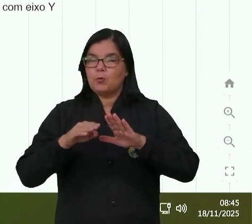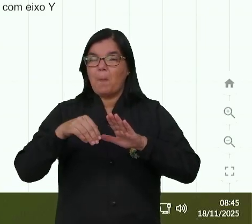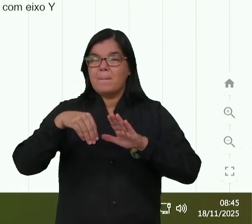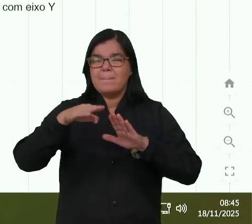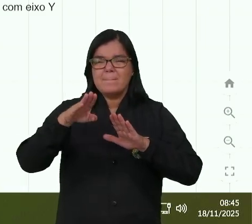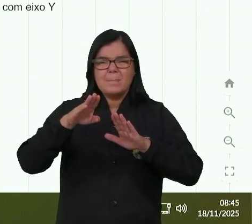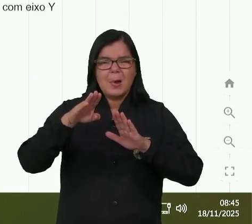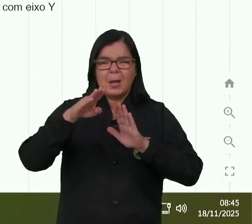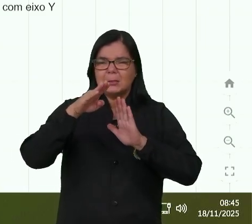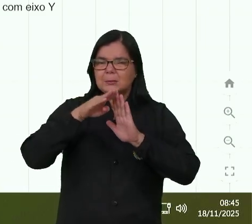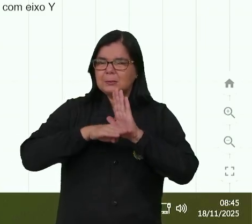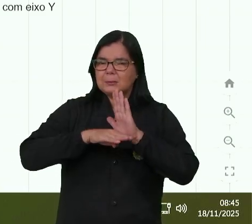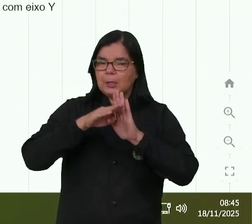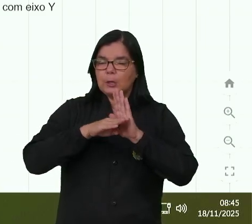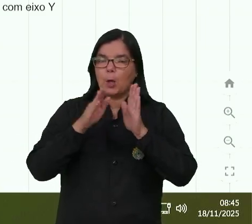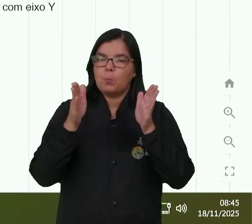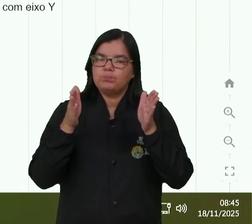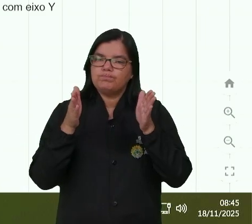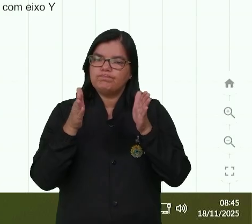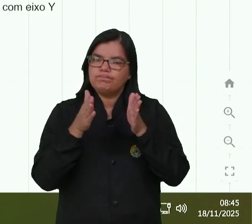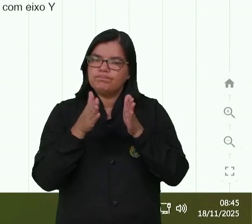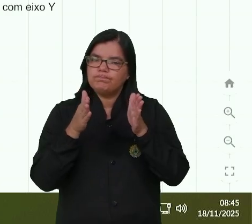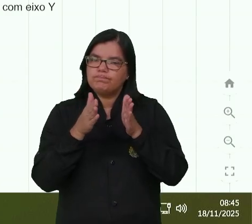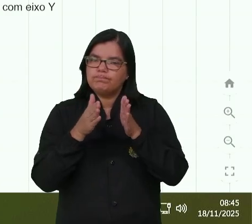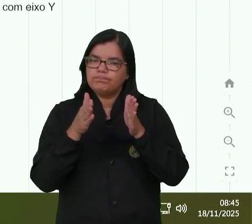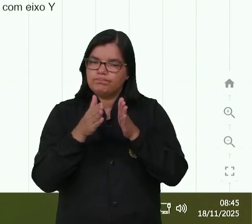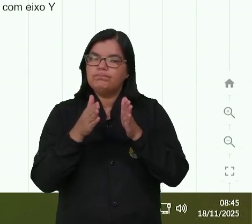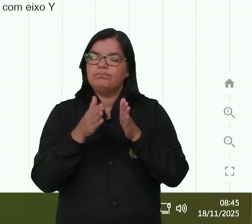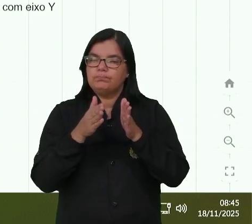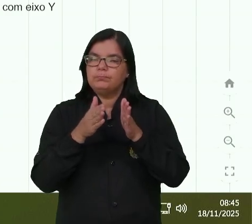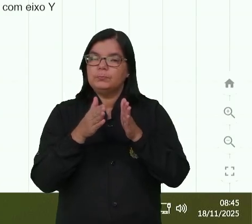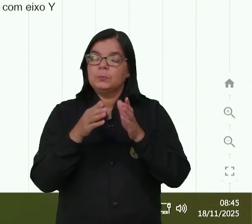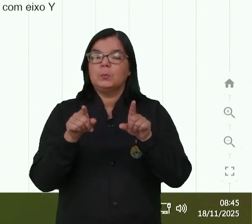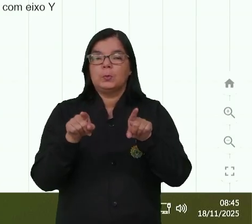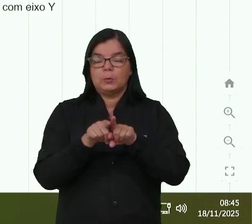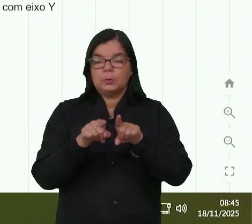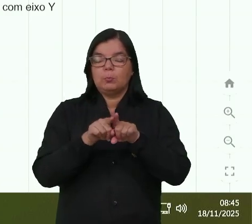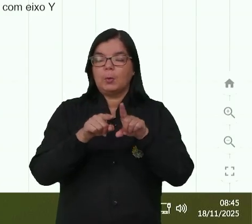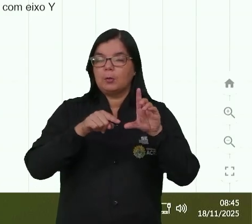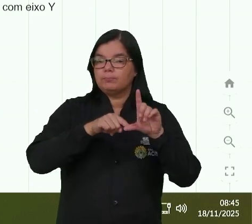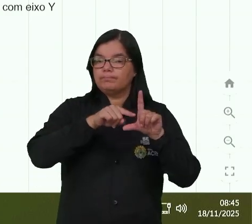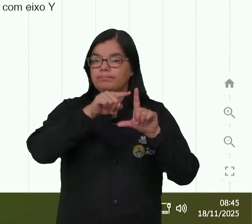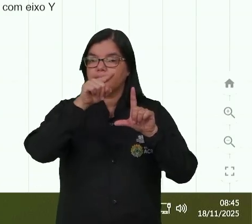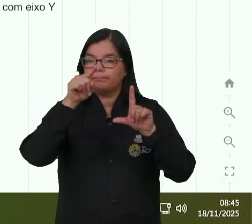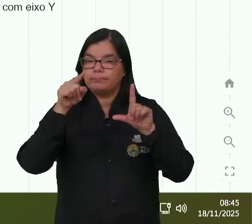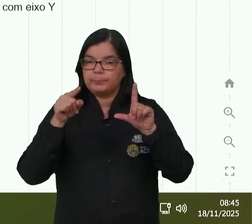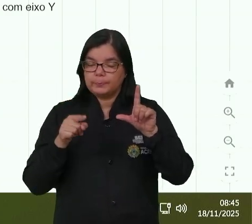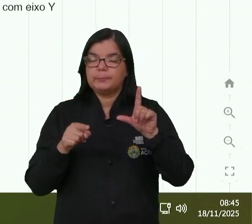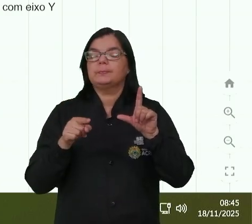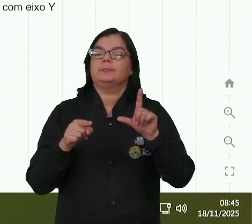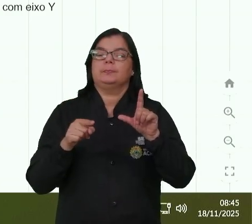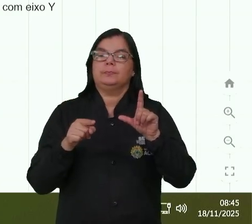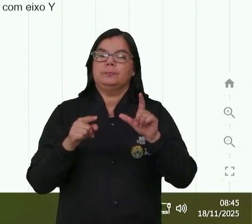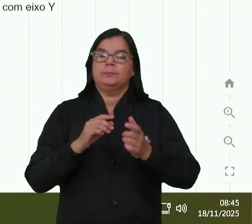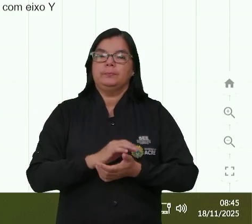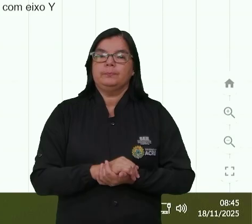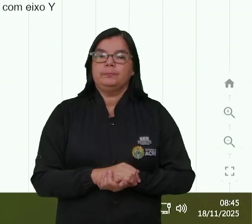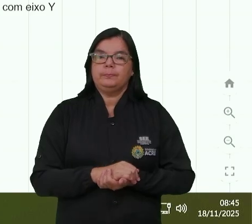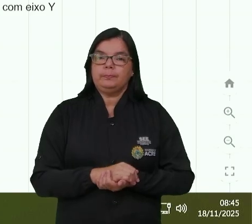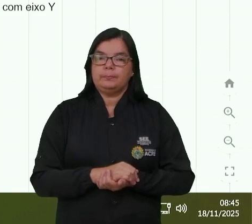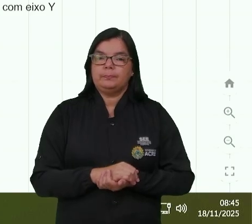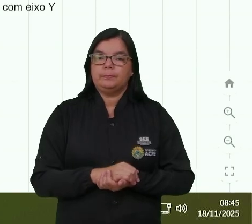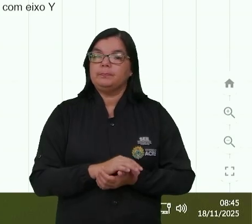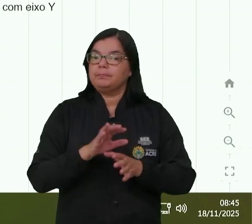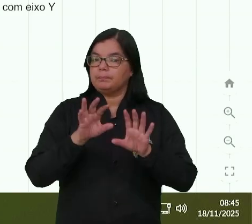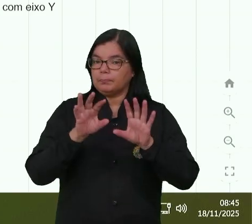negativo ainda, ele também vai ficando mais imprensado. Os ramos da parábola ficam mais próximos um do outro. Então,